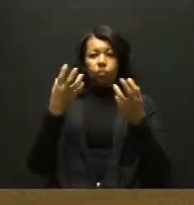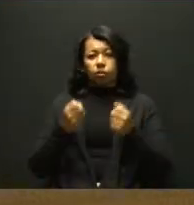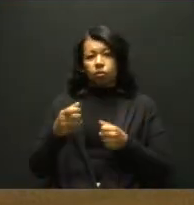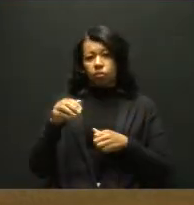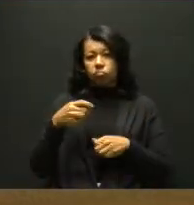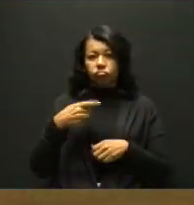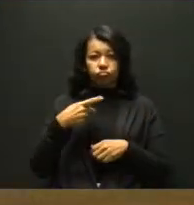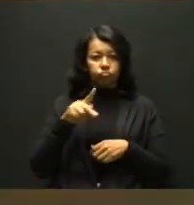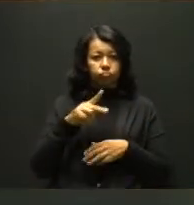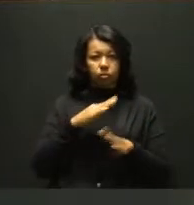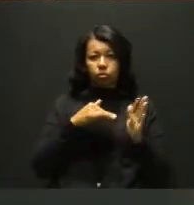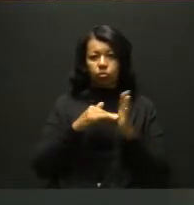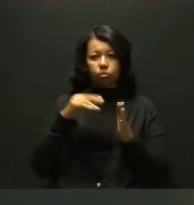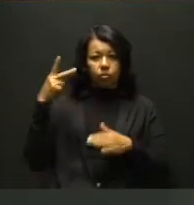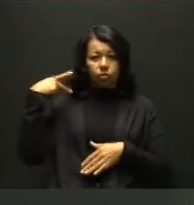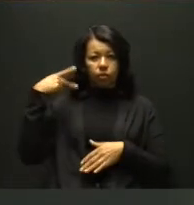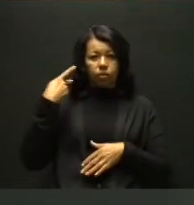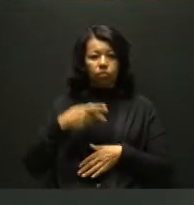unanimidade